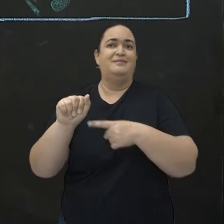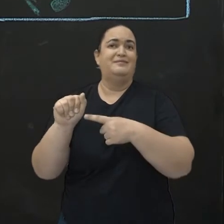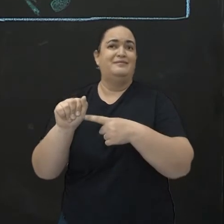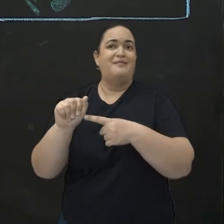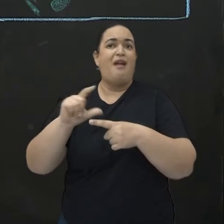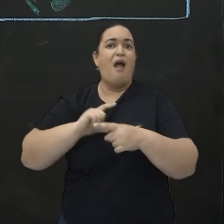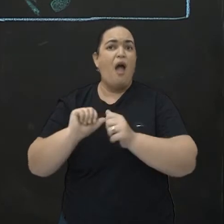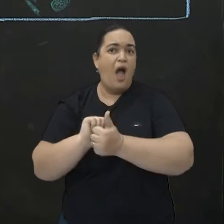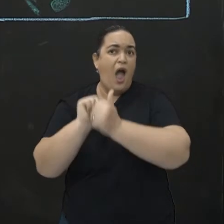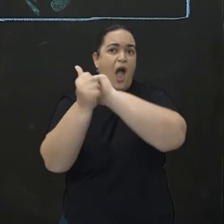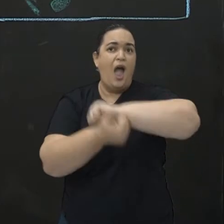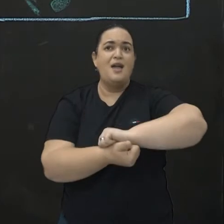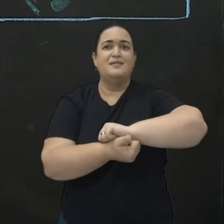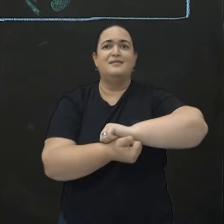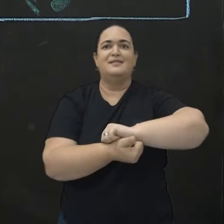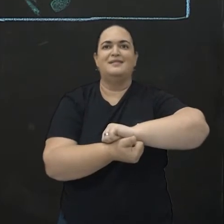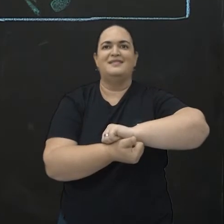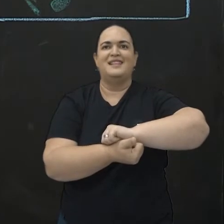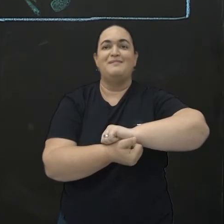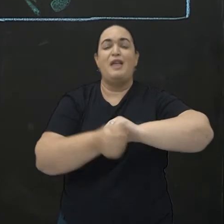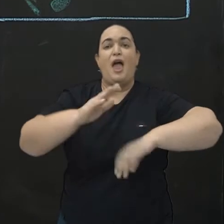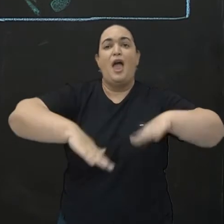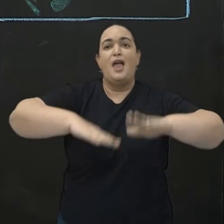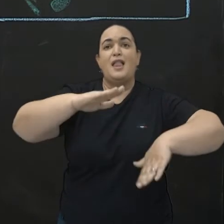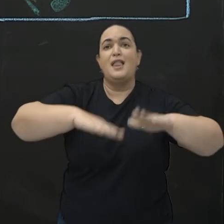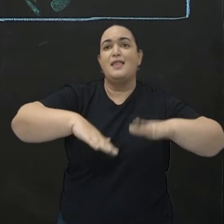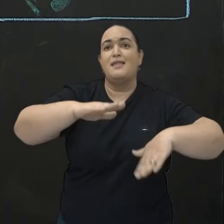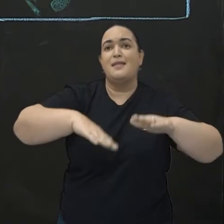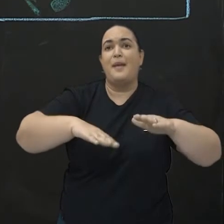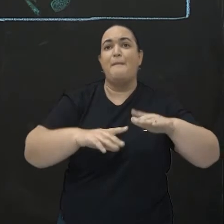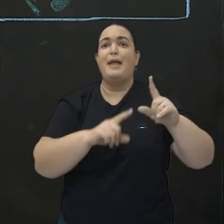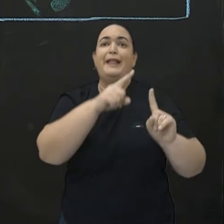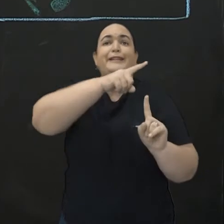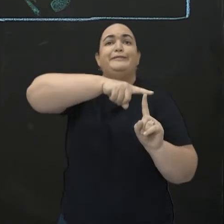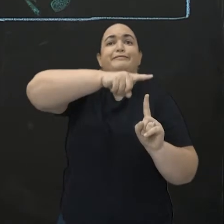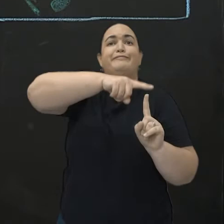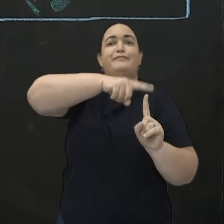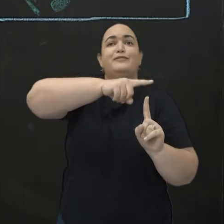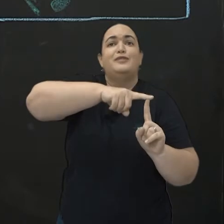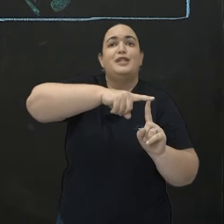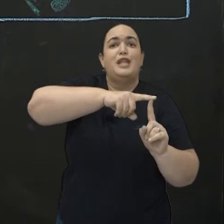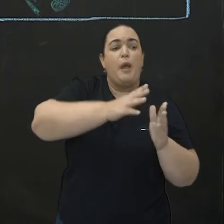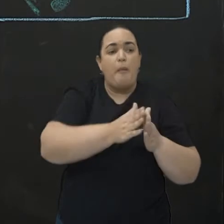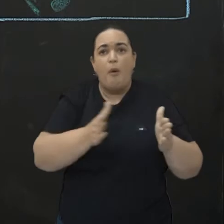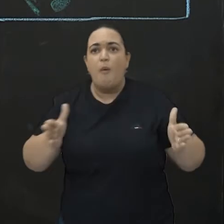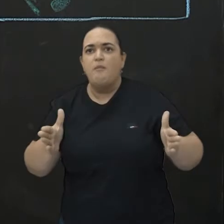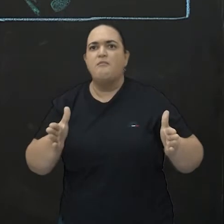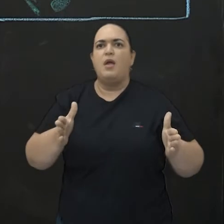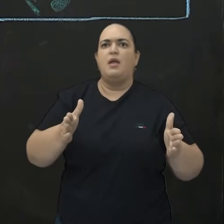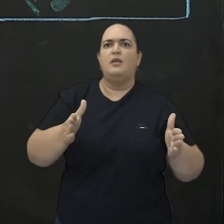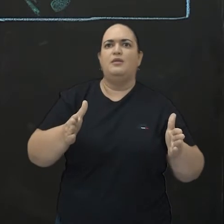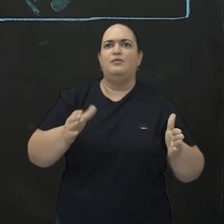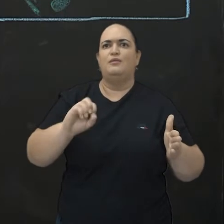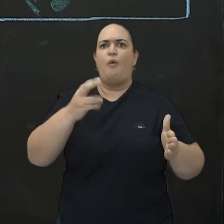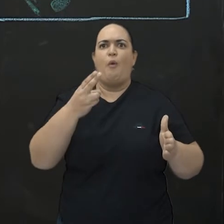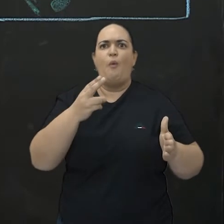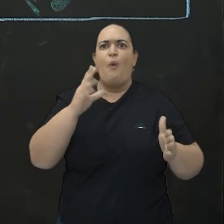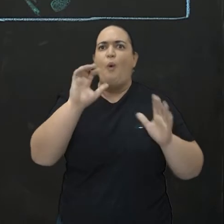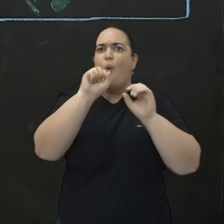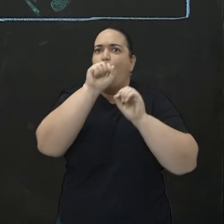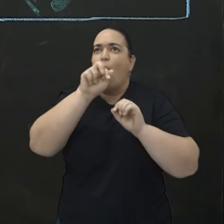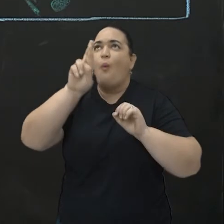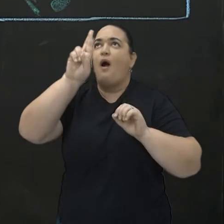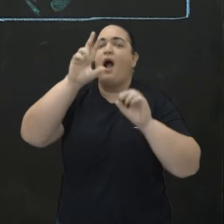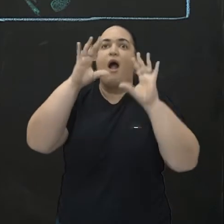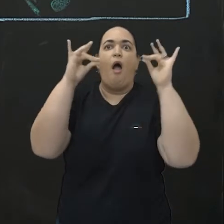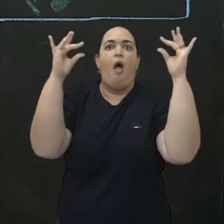adaptações definidas pelo tipo de época e umidade e calor existente na região, formando